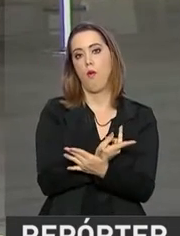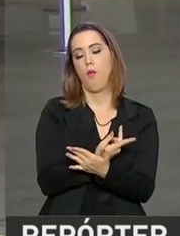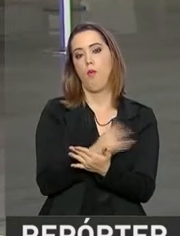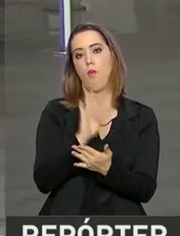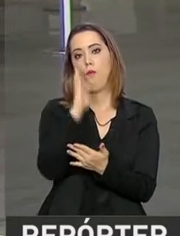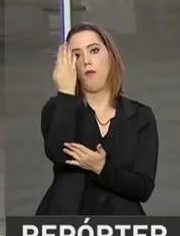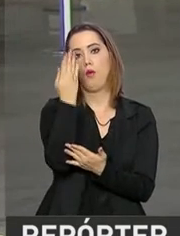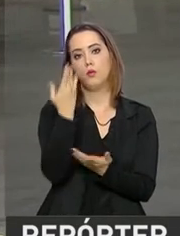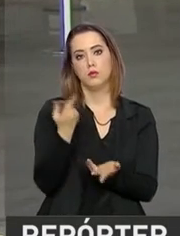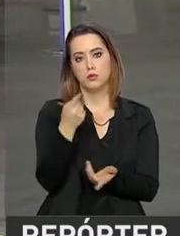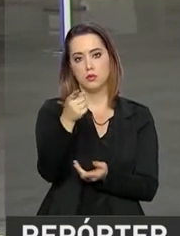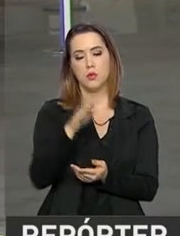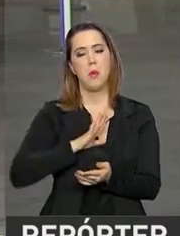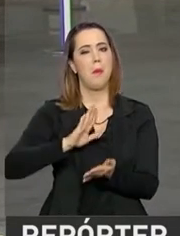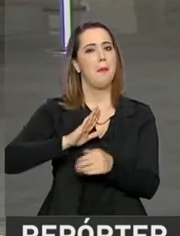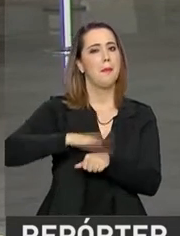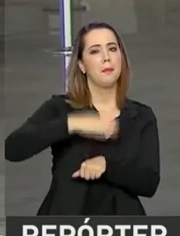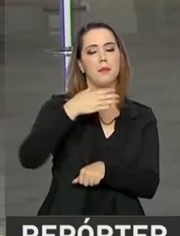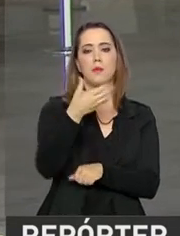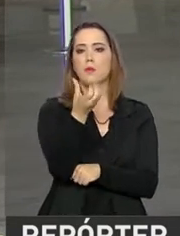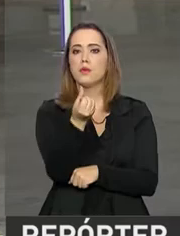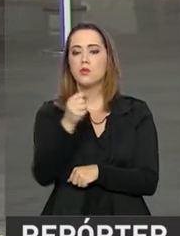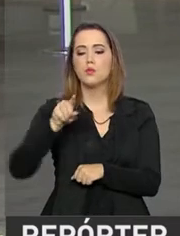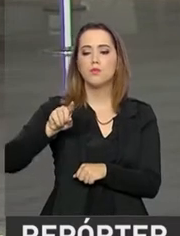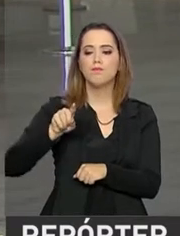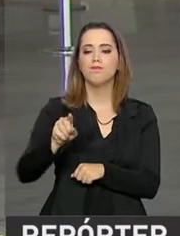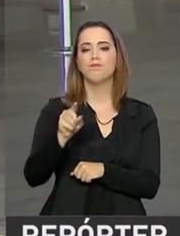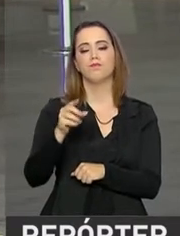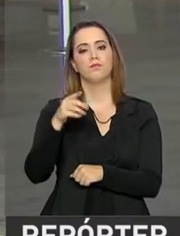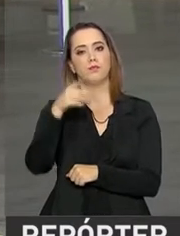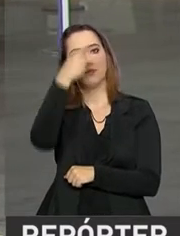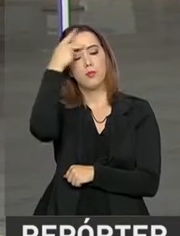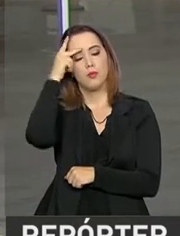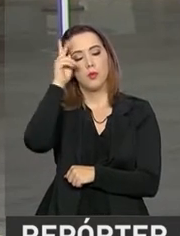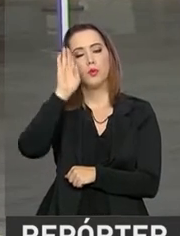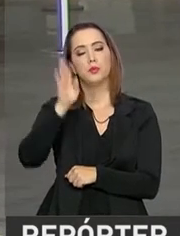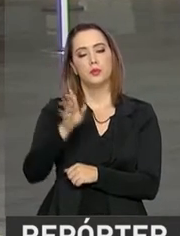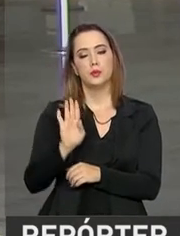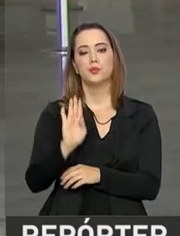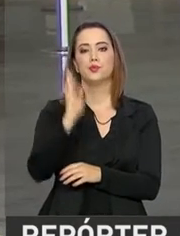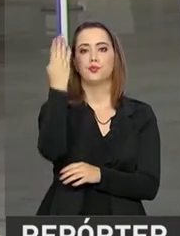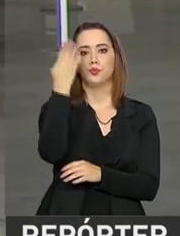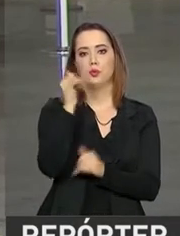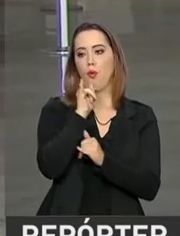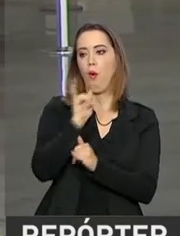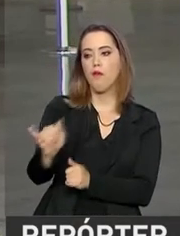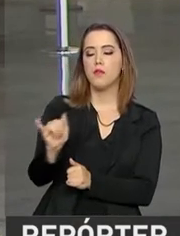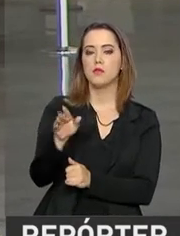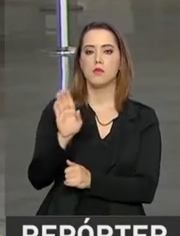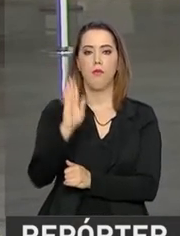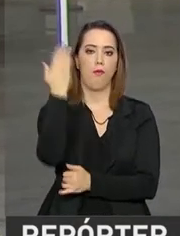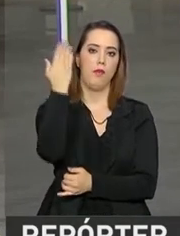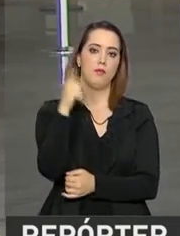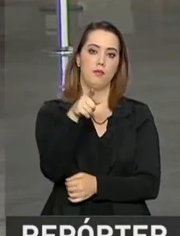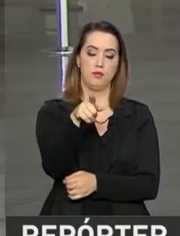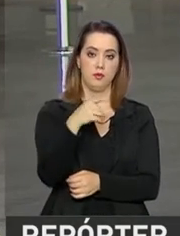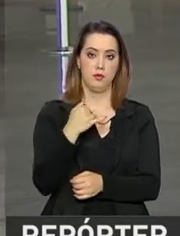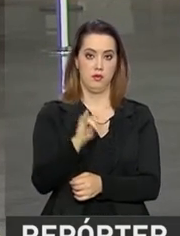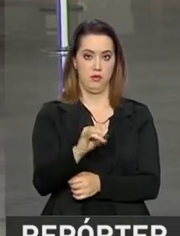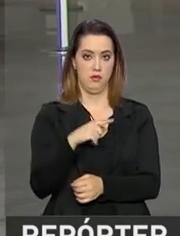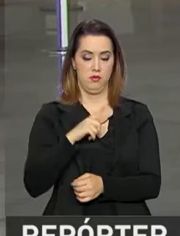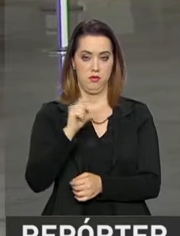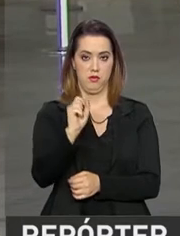mais de 6 mil pessoas repetiram esta atitude caso comprovada irregularidade E essas pessoas